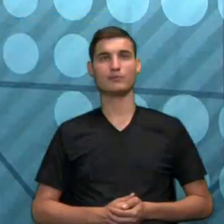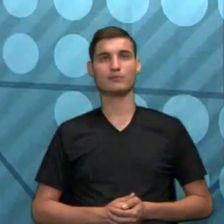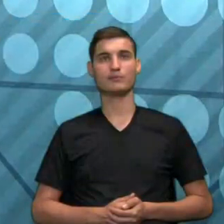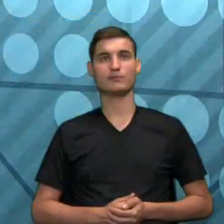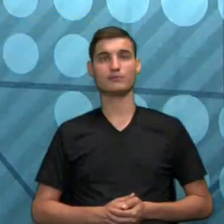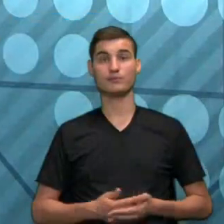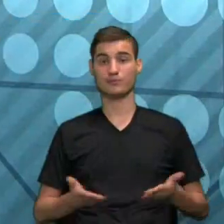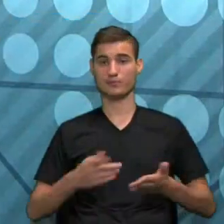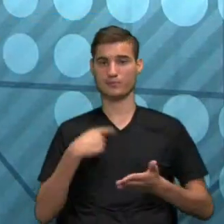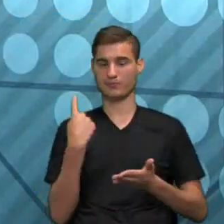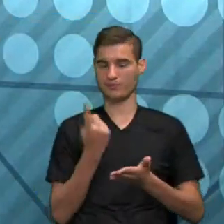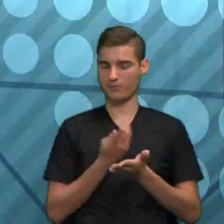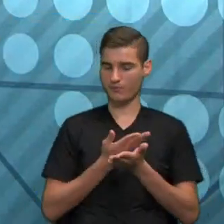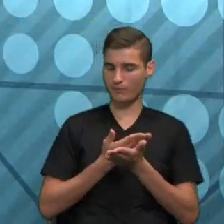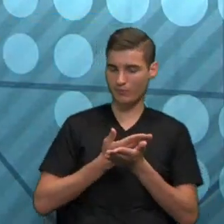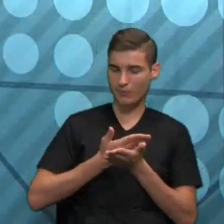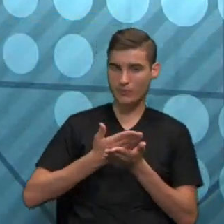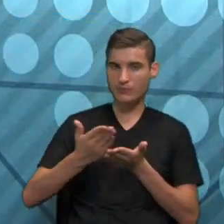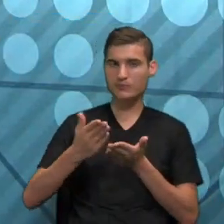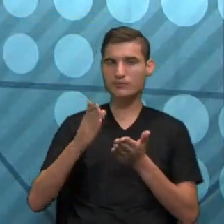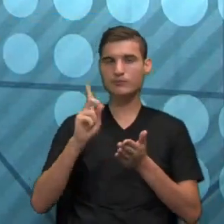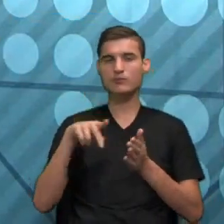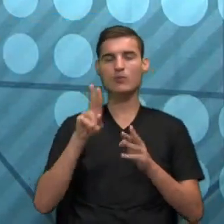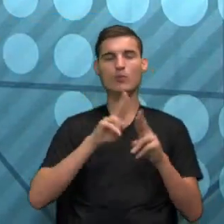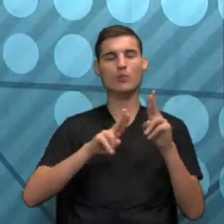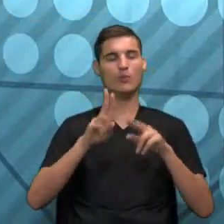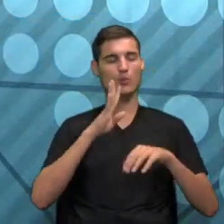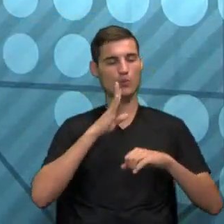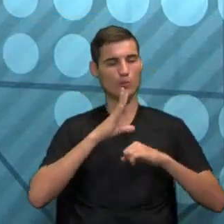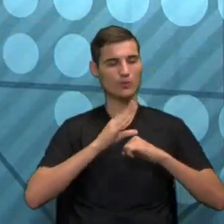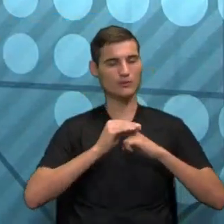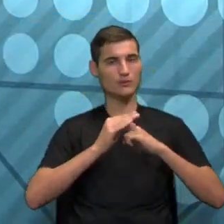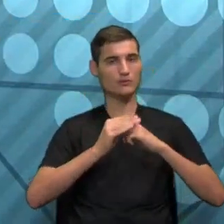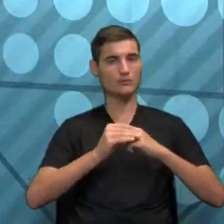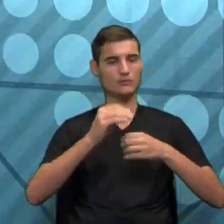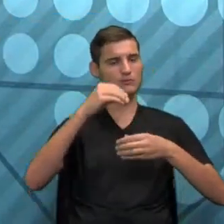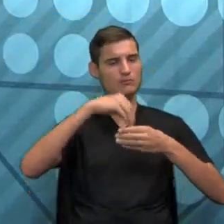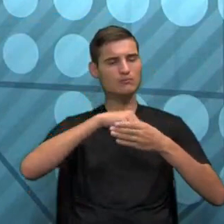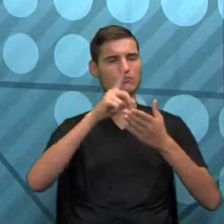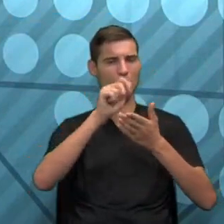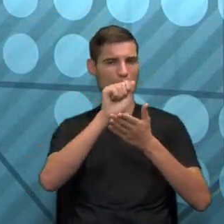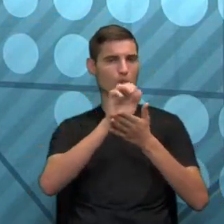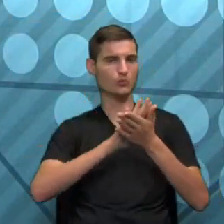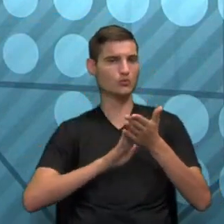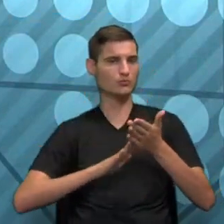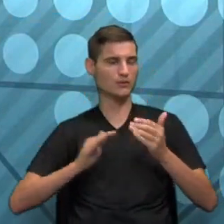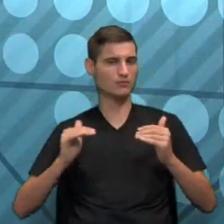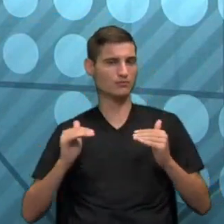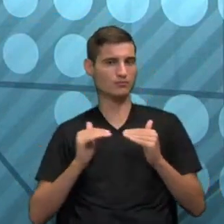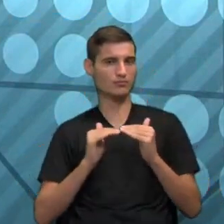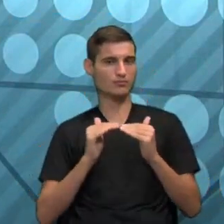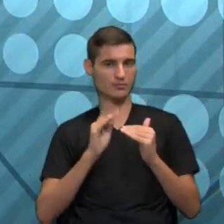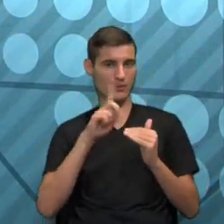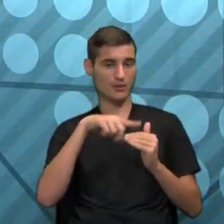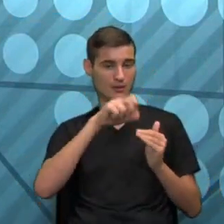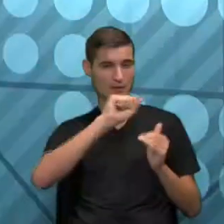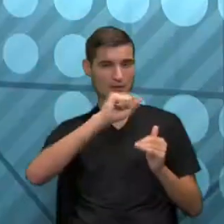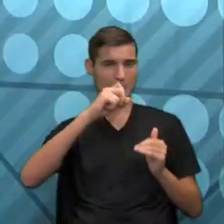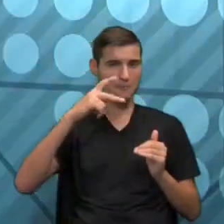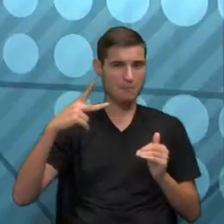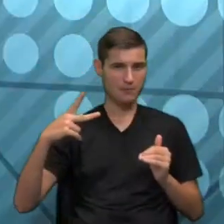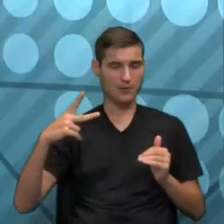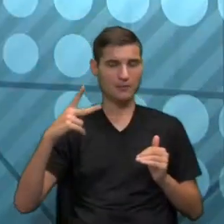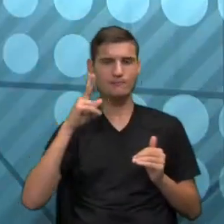E agora a gente vai, então, aplicar os conhecimentos. Aplicar os conhecimentos em uma situação problema. E essa situação problema, o que ela